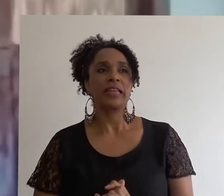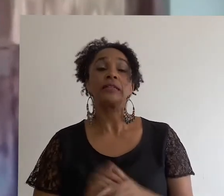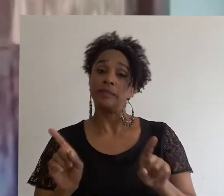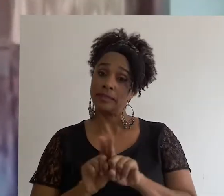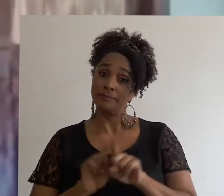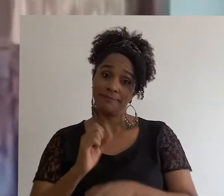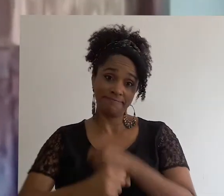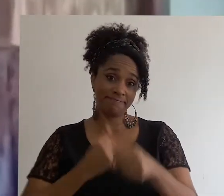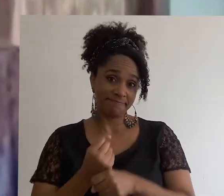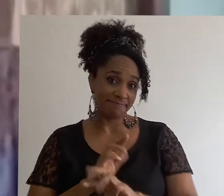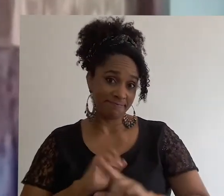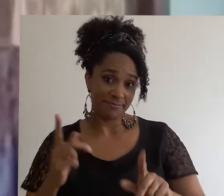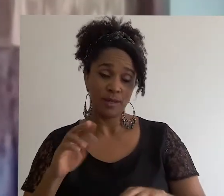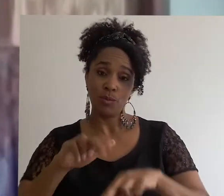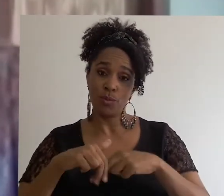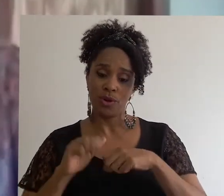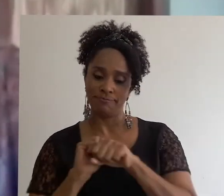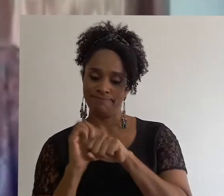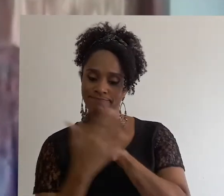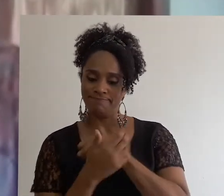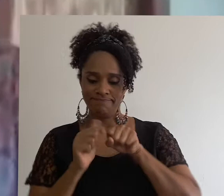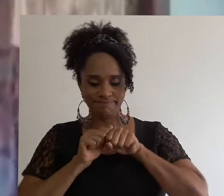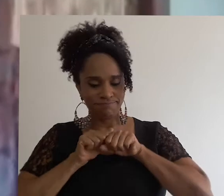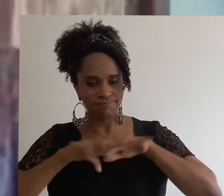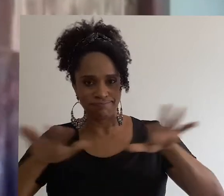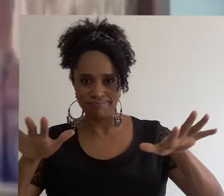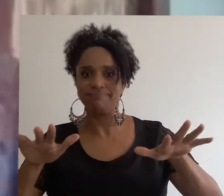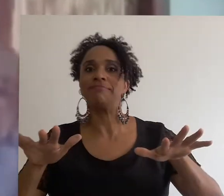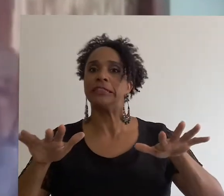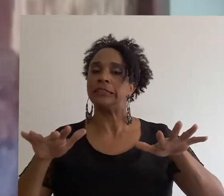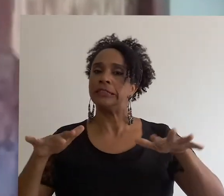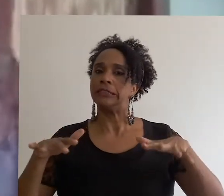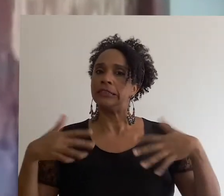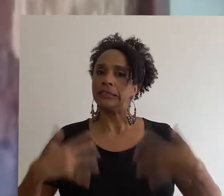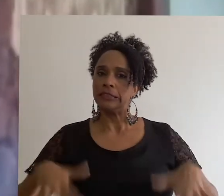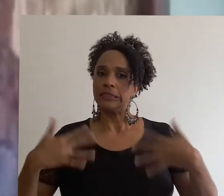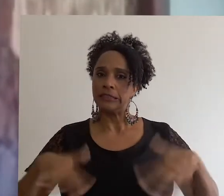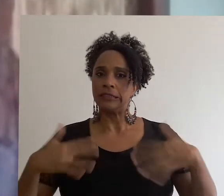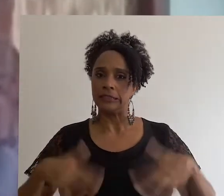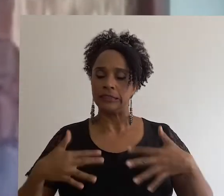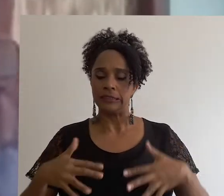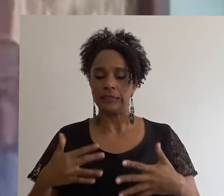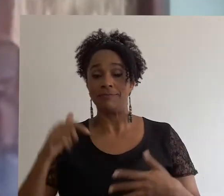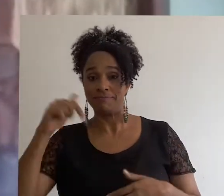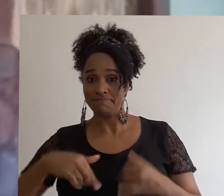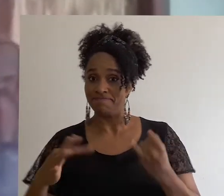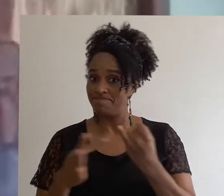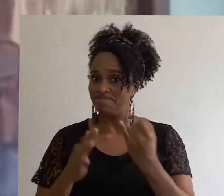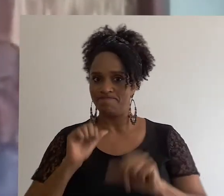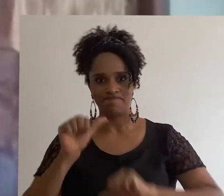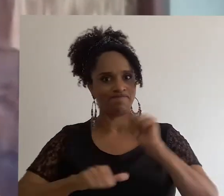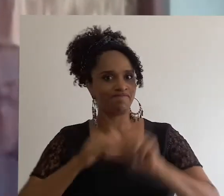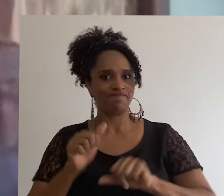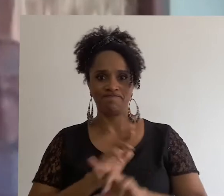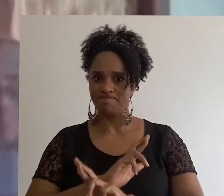da Covid-19, né, da pandemia, dos efeitos causados pela pandemia Covid-19 no Instituto. E